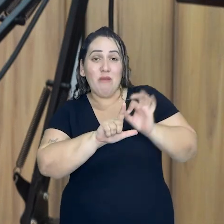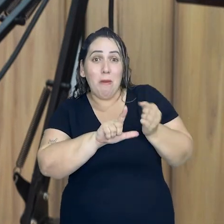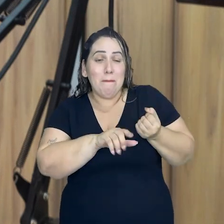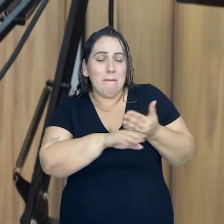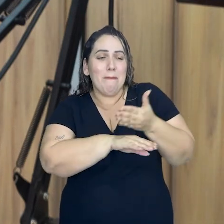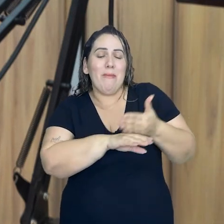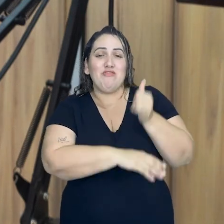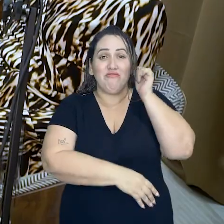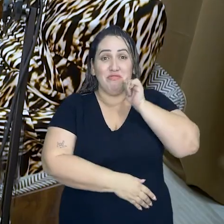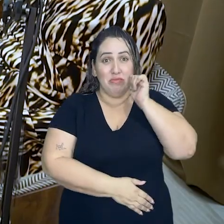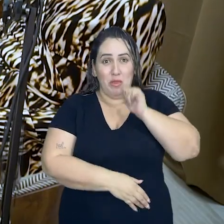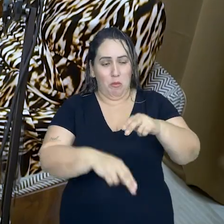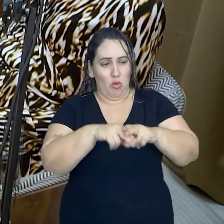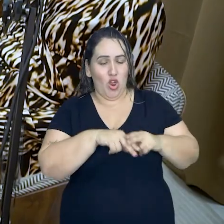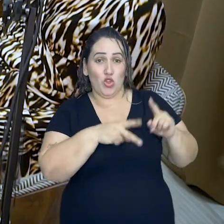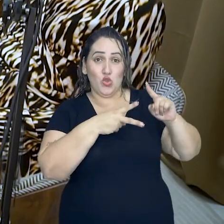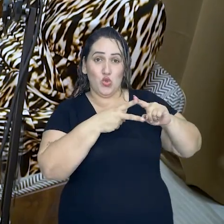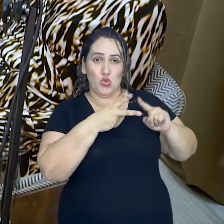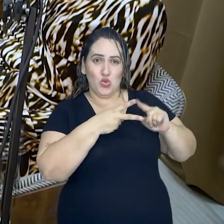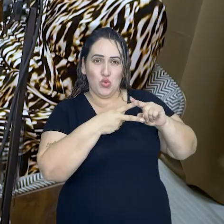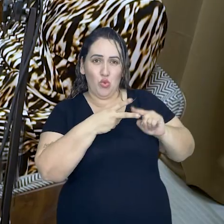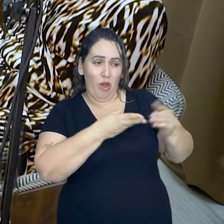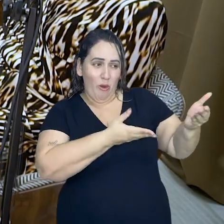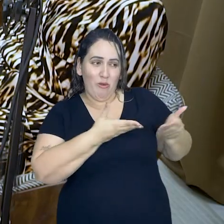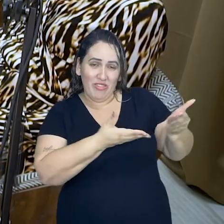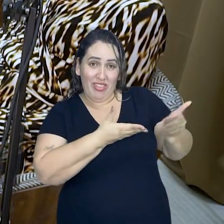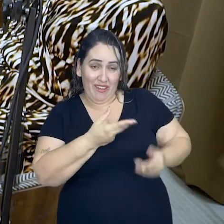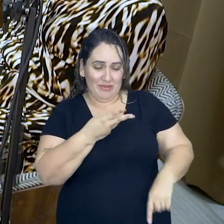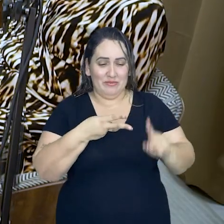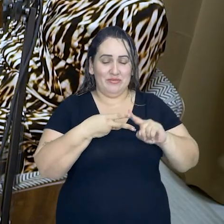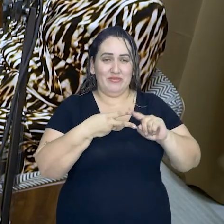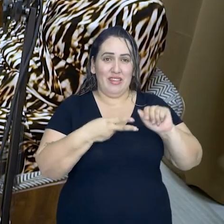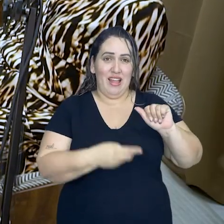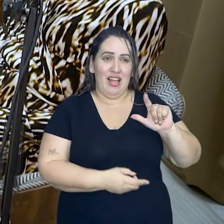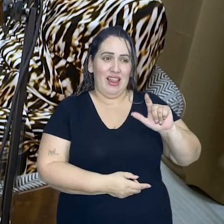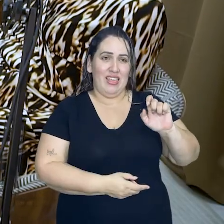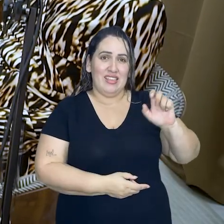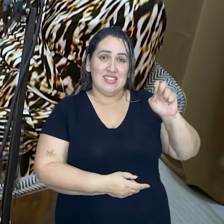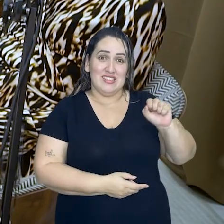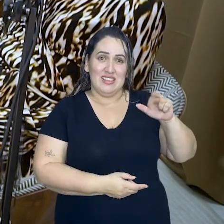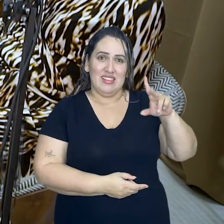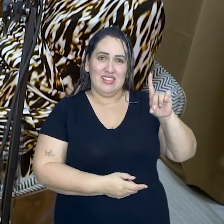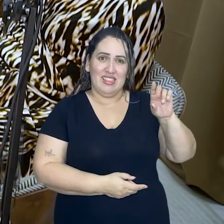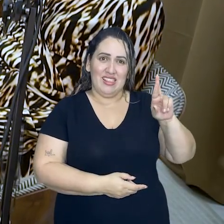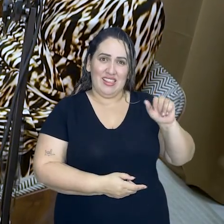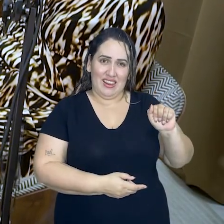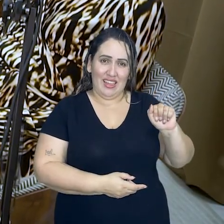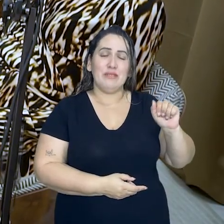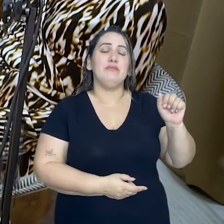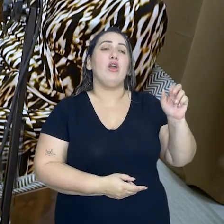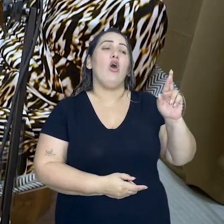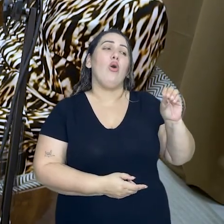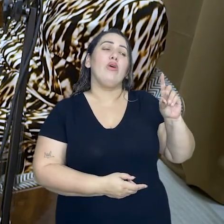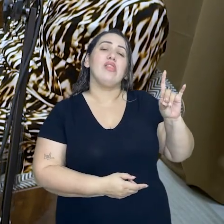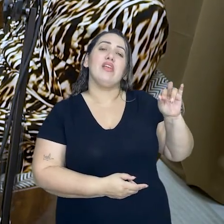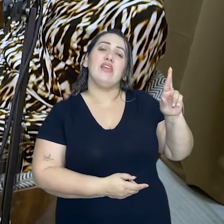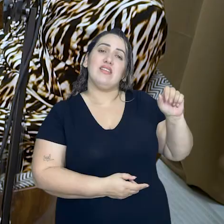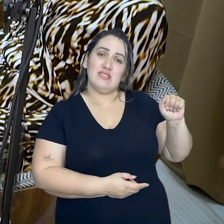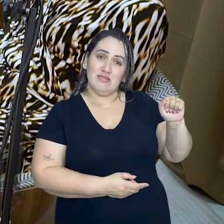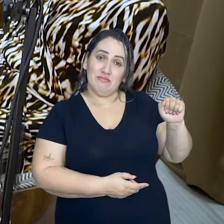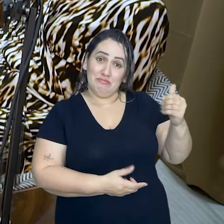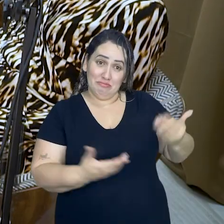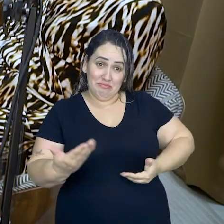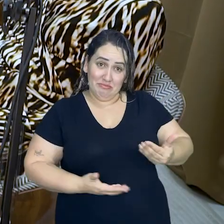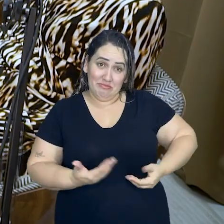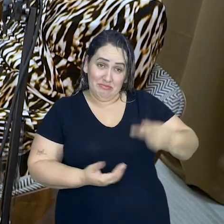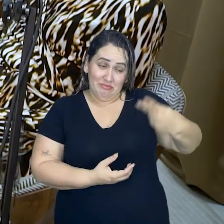duas convidadas. A Alexandra Rodrigues, que é servidora do TRRN, está lotada na seção de análise de